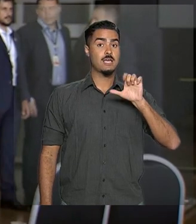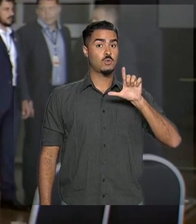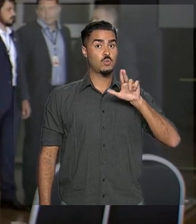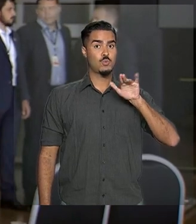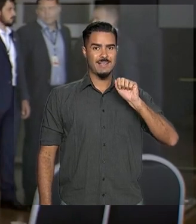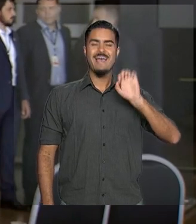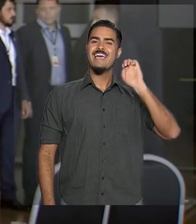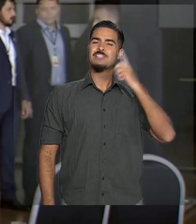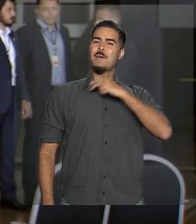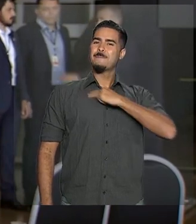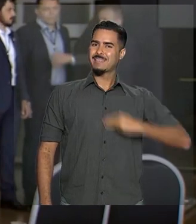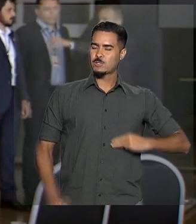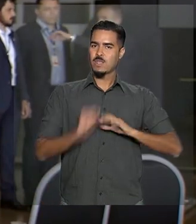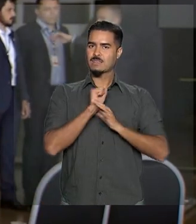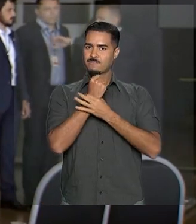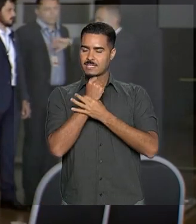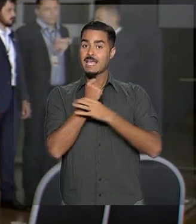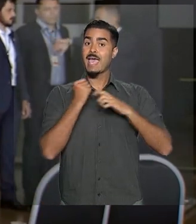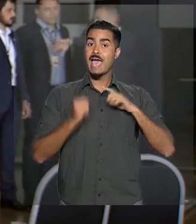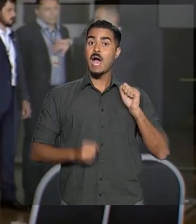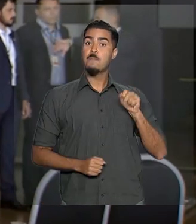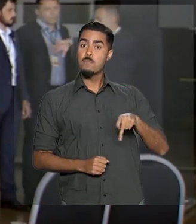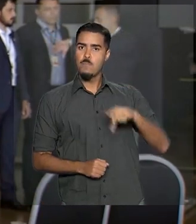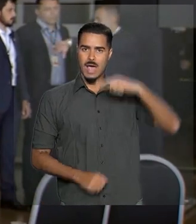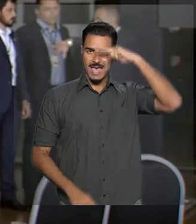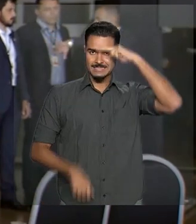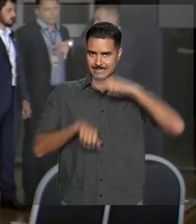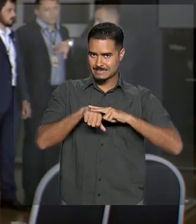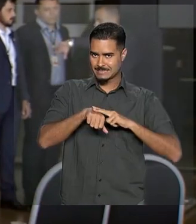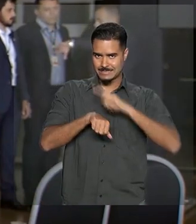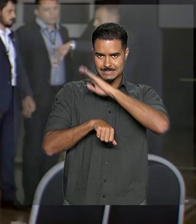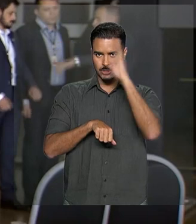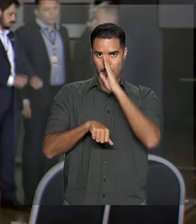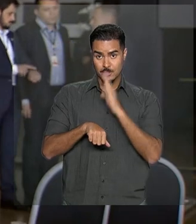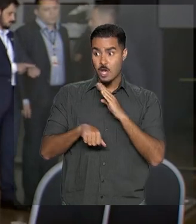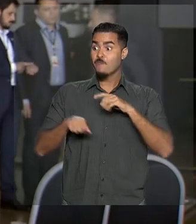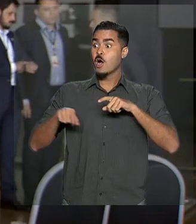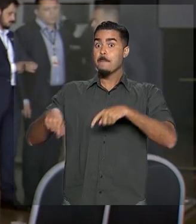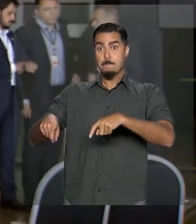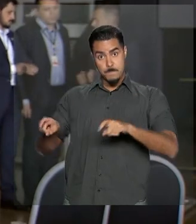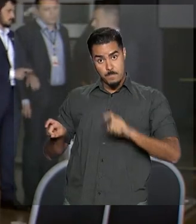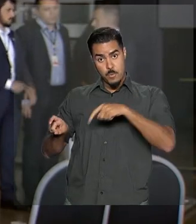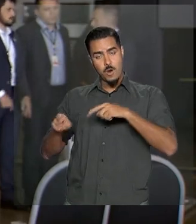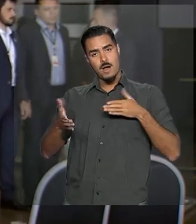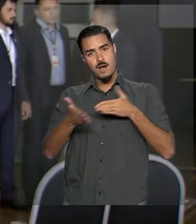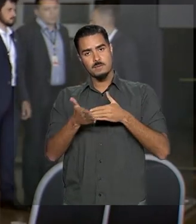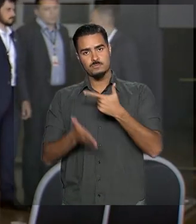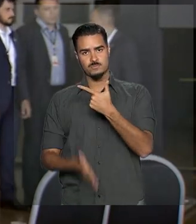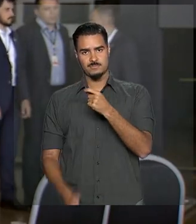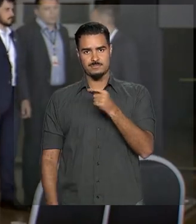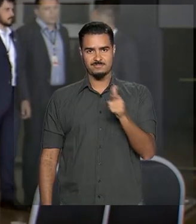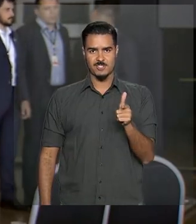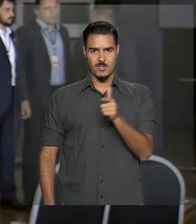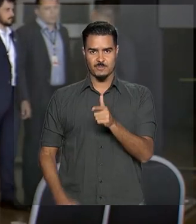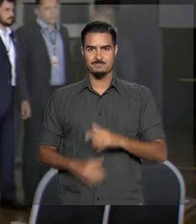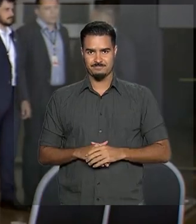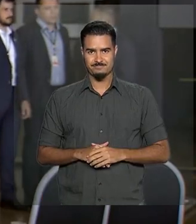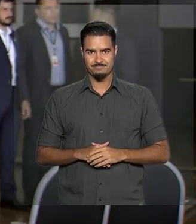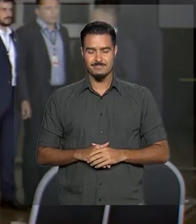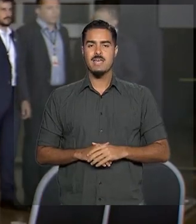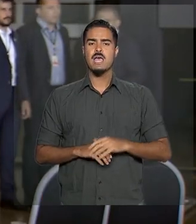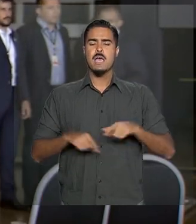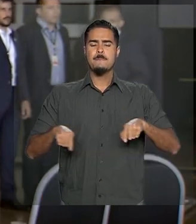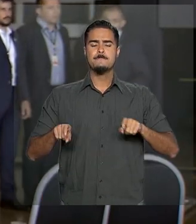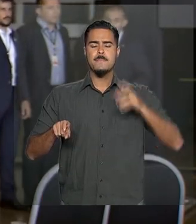general da Reserva do Exército Brasileiro. Ele assume essa missão até 2022. Durante o discurso de